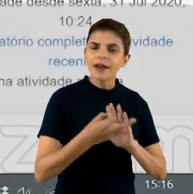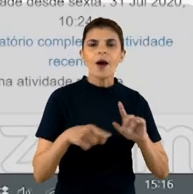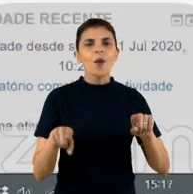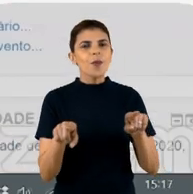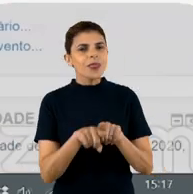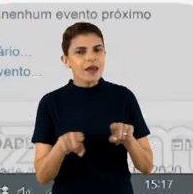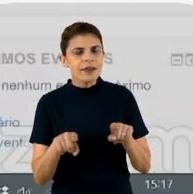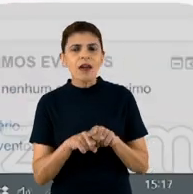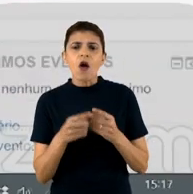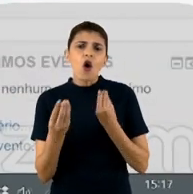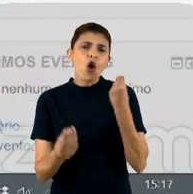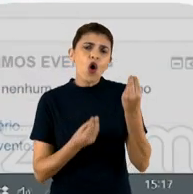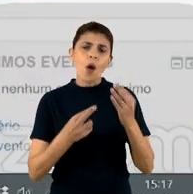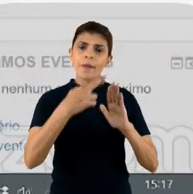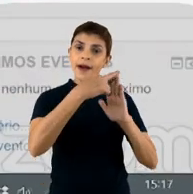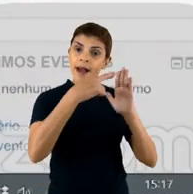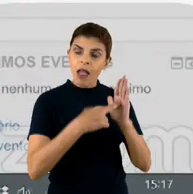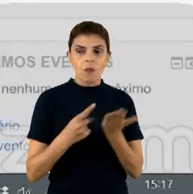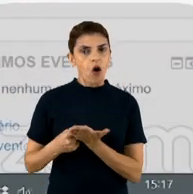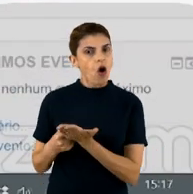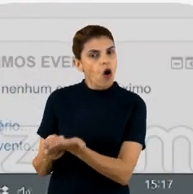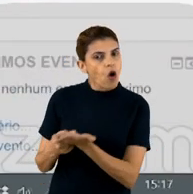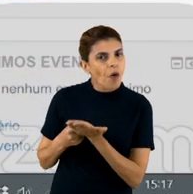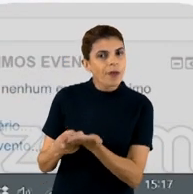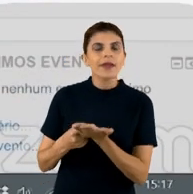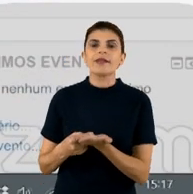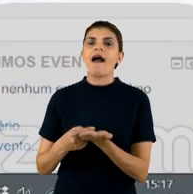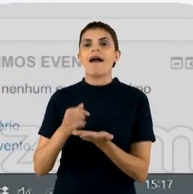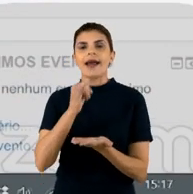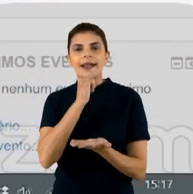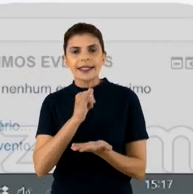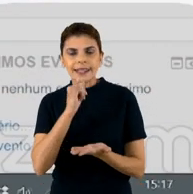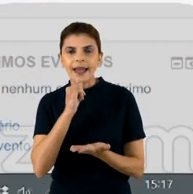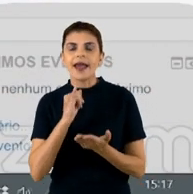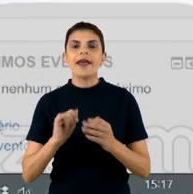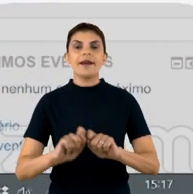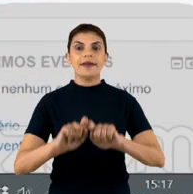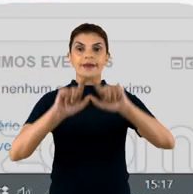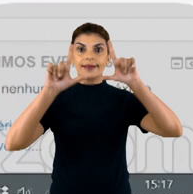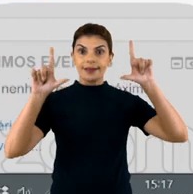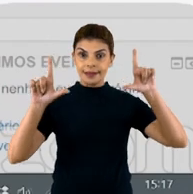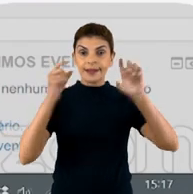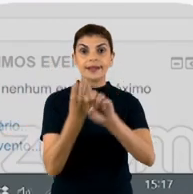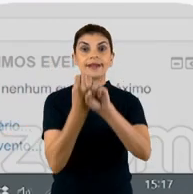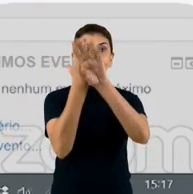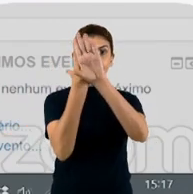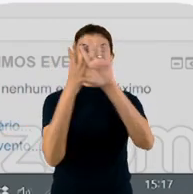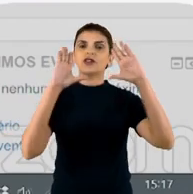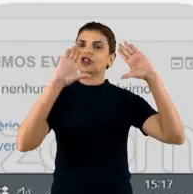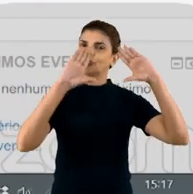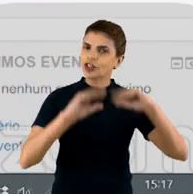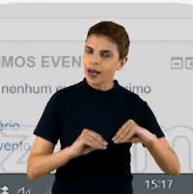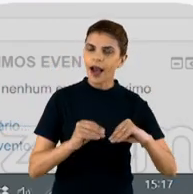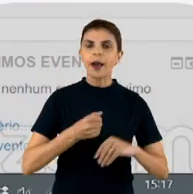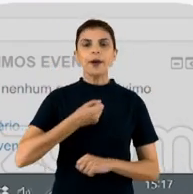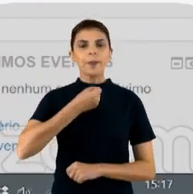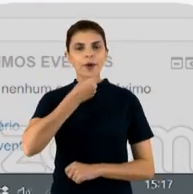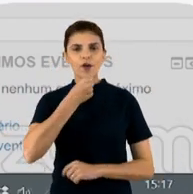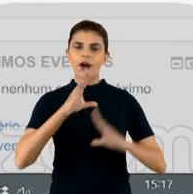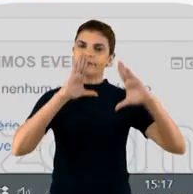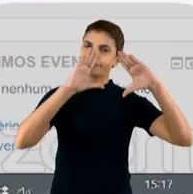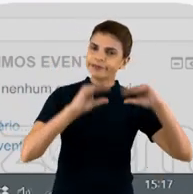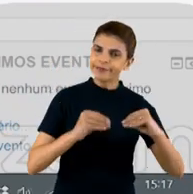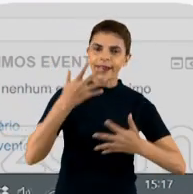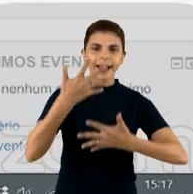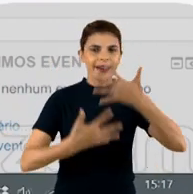sugestões e convenções, né, os nossos combinados, que eu chamei, desligar a câmera, microfone, né, para evitar que houvesse problema